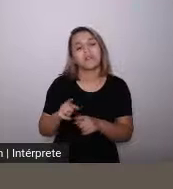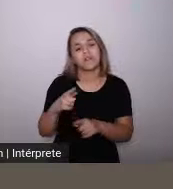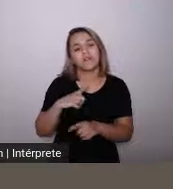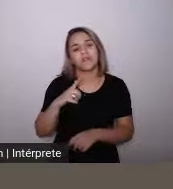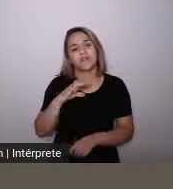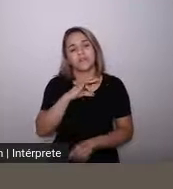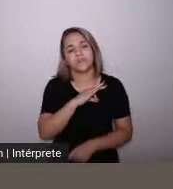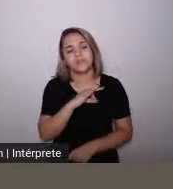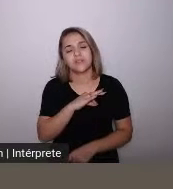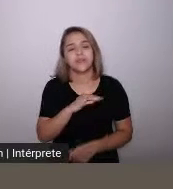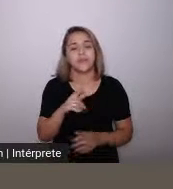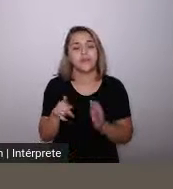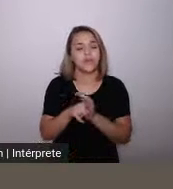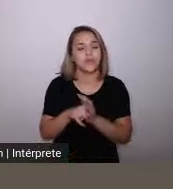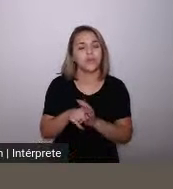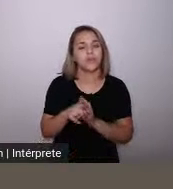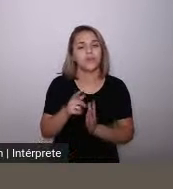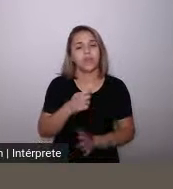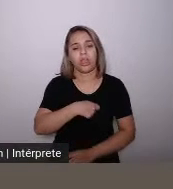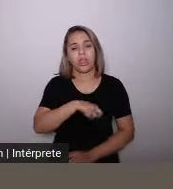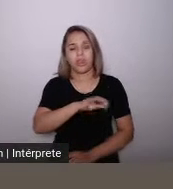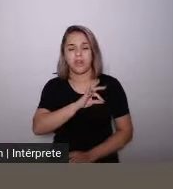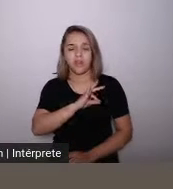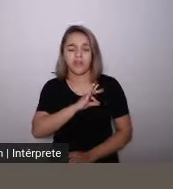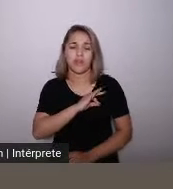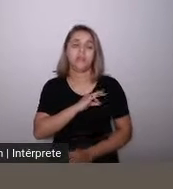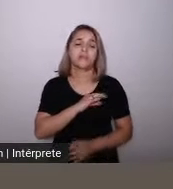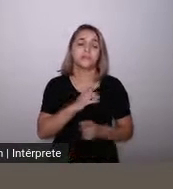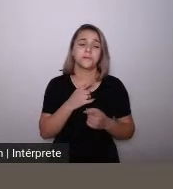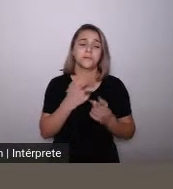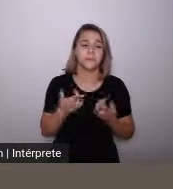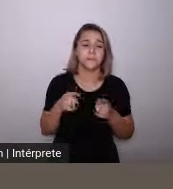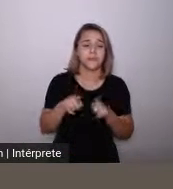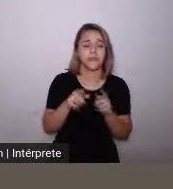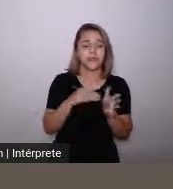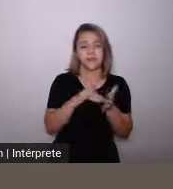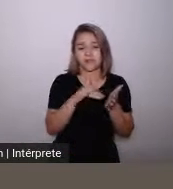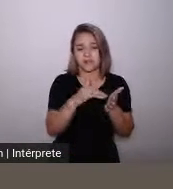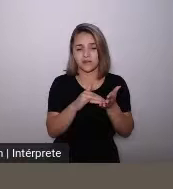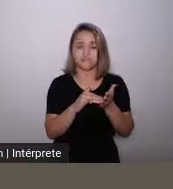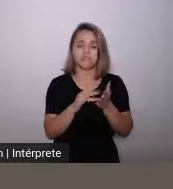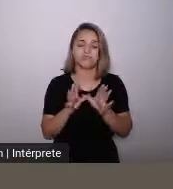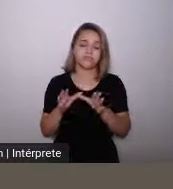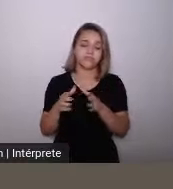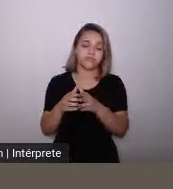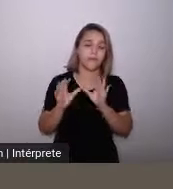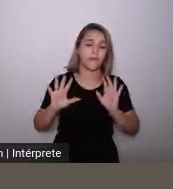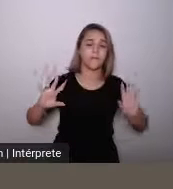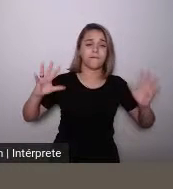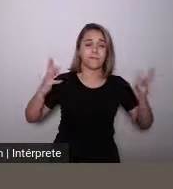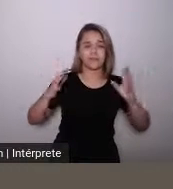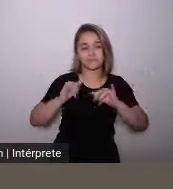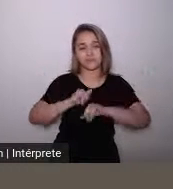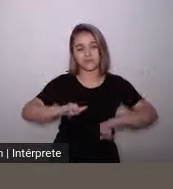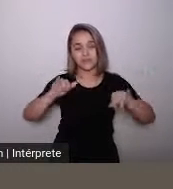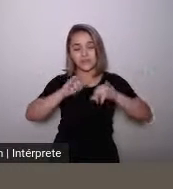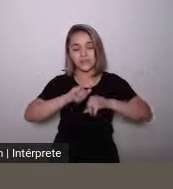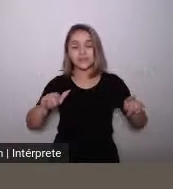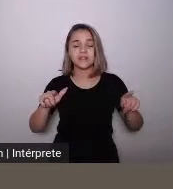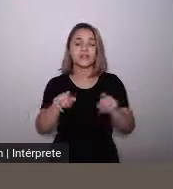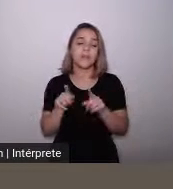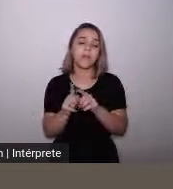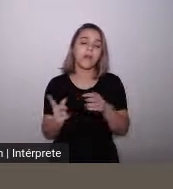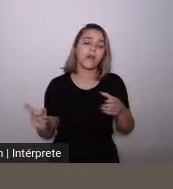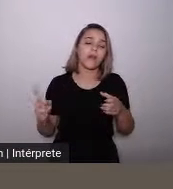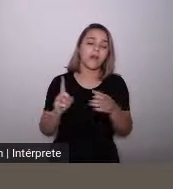Ramos, delegado-geral da exposição, secretário da Comissão de Festas e Propaganda e, por fim, membro do júri de